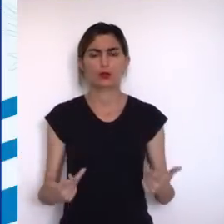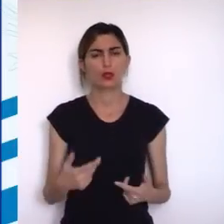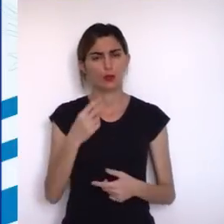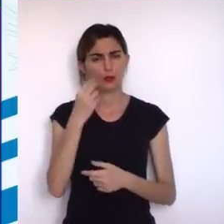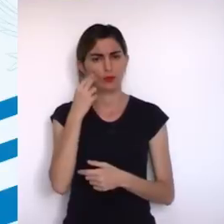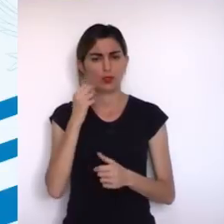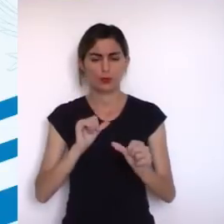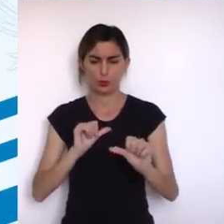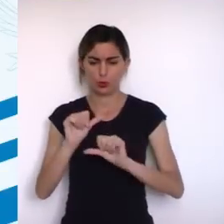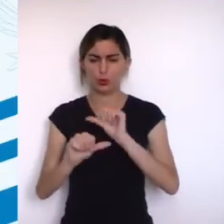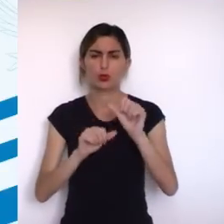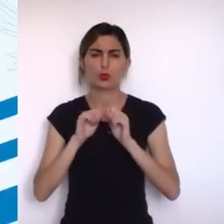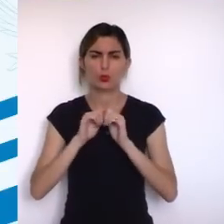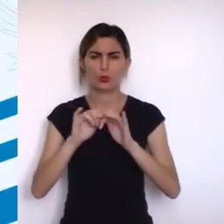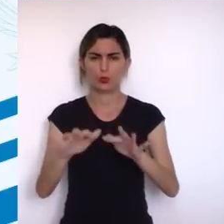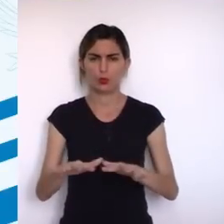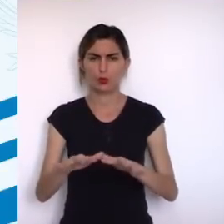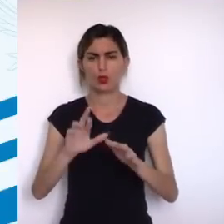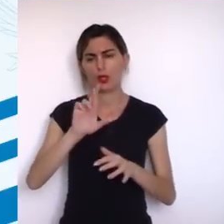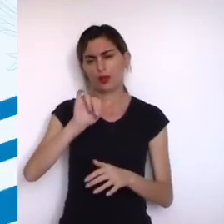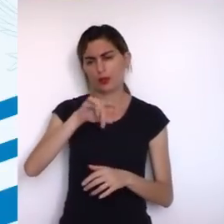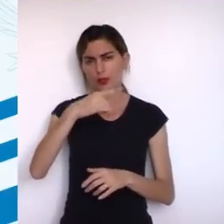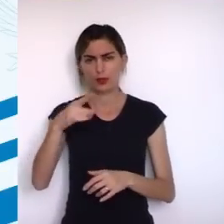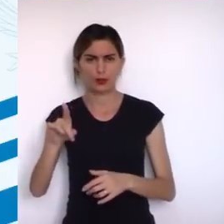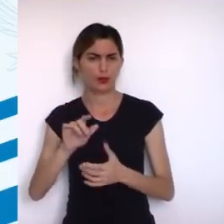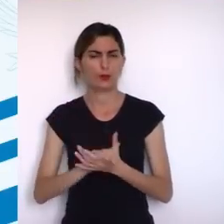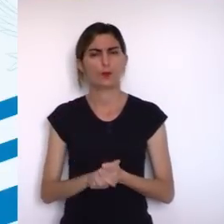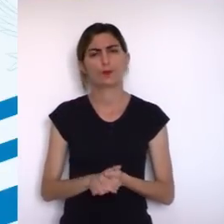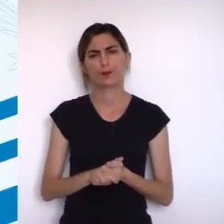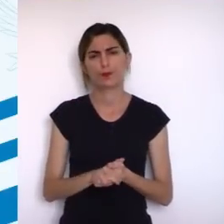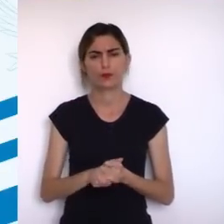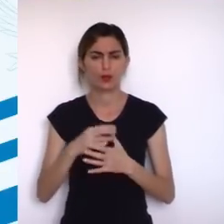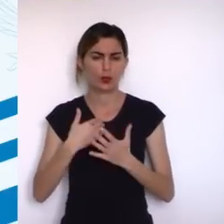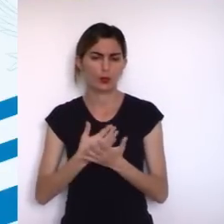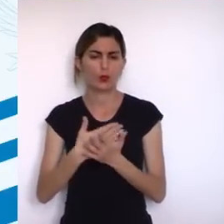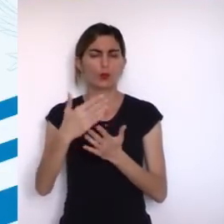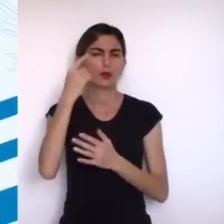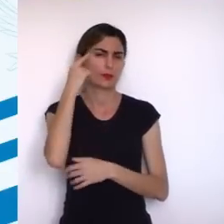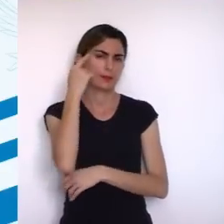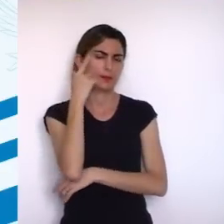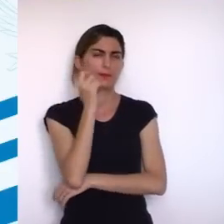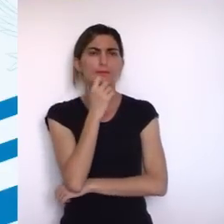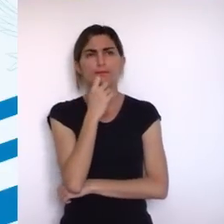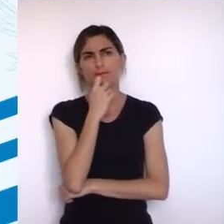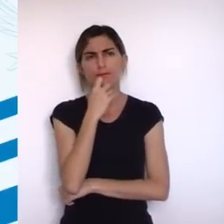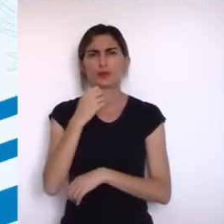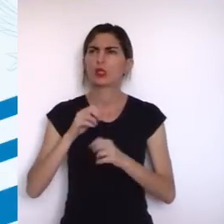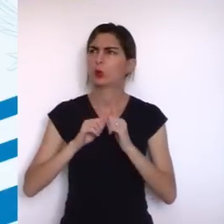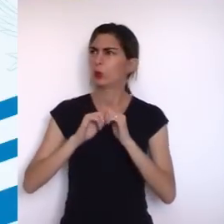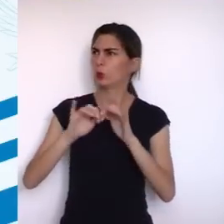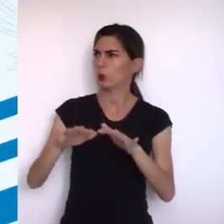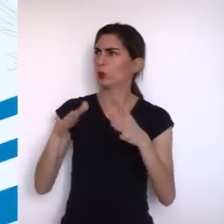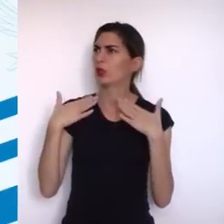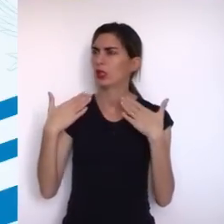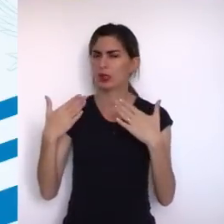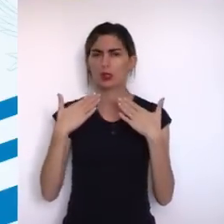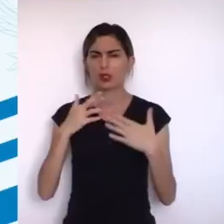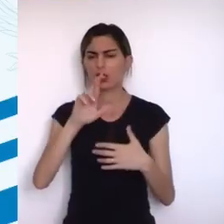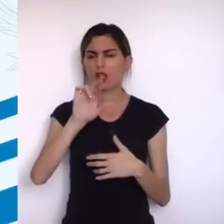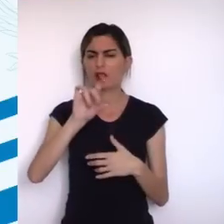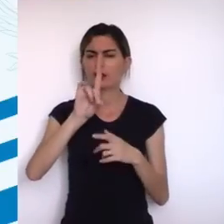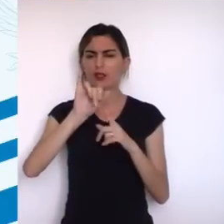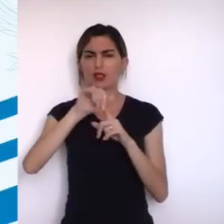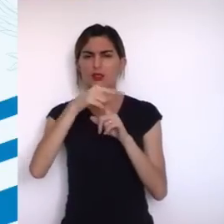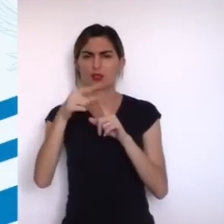materiais. Vou falar sobre transmissão de calor por radiação. Então comece a pensar. Transmissão